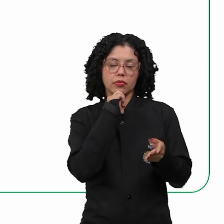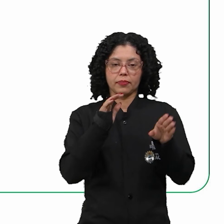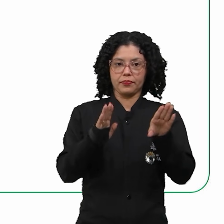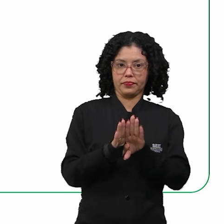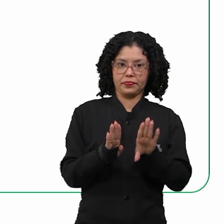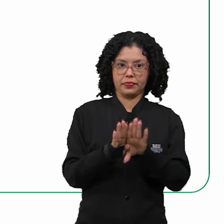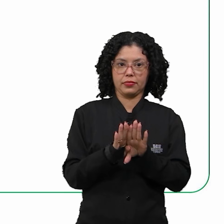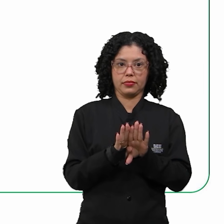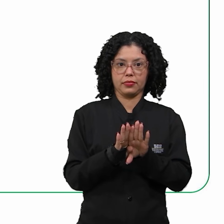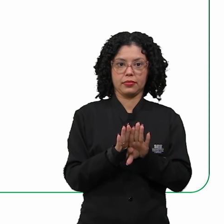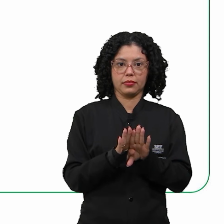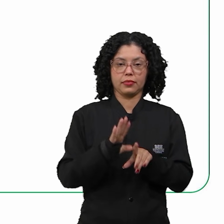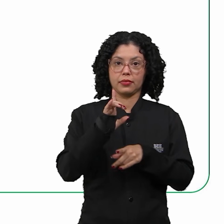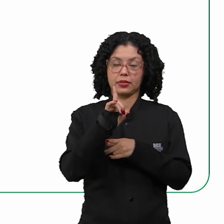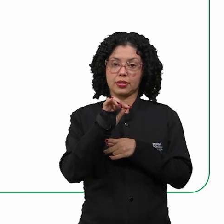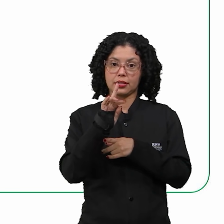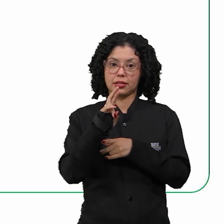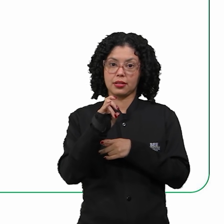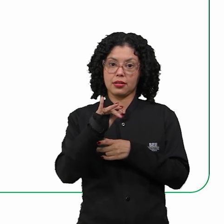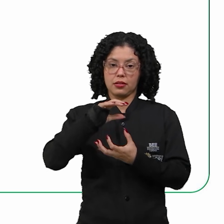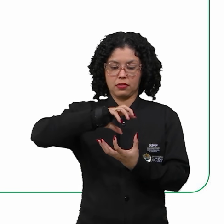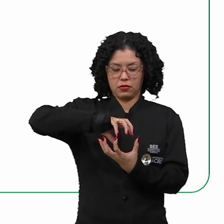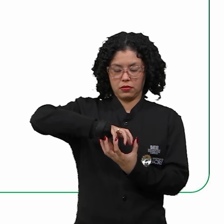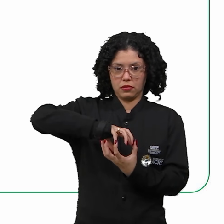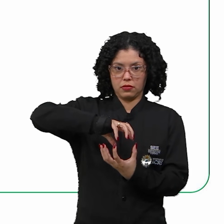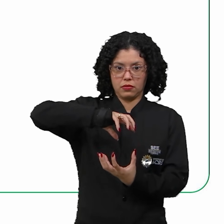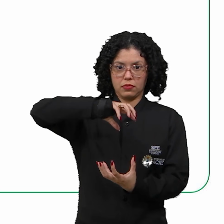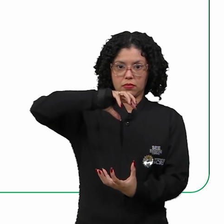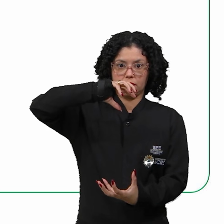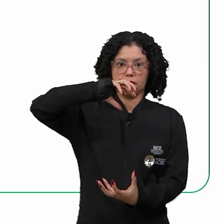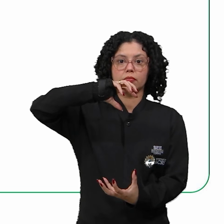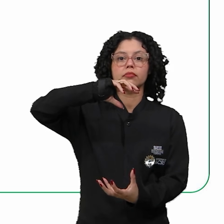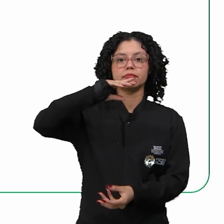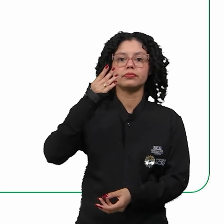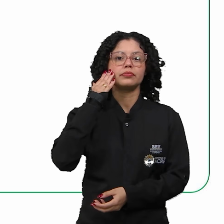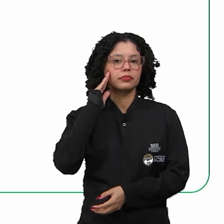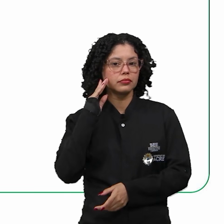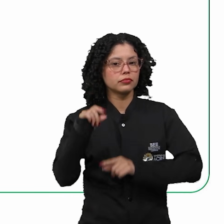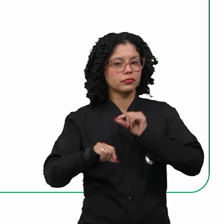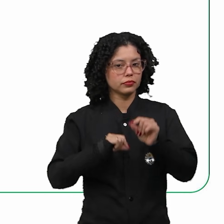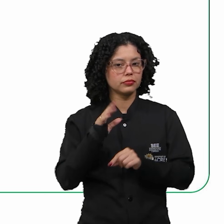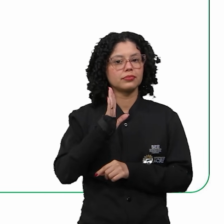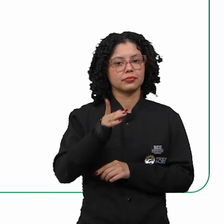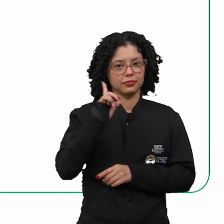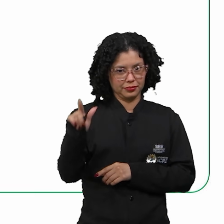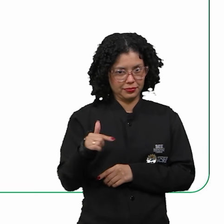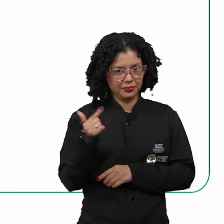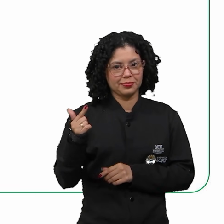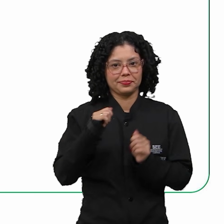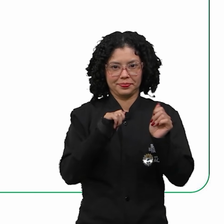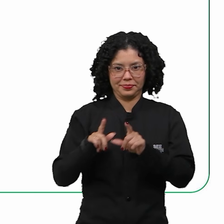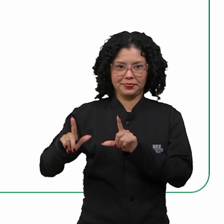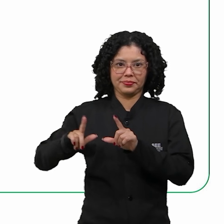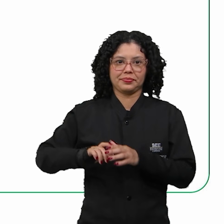forma cilíndrica, que nós vamos entender o que é um cilindro já nos próximos